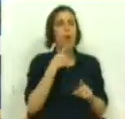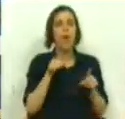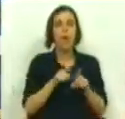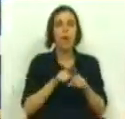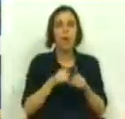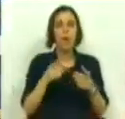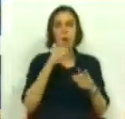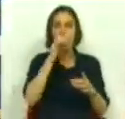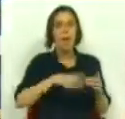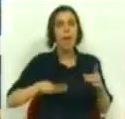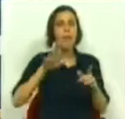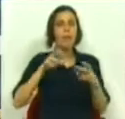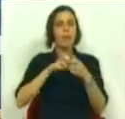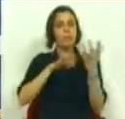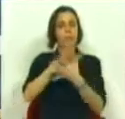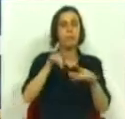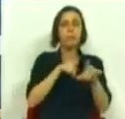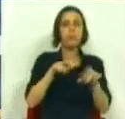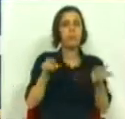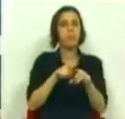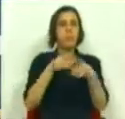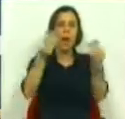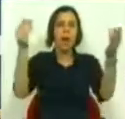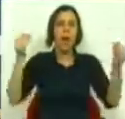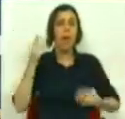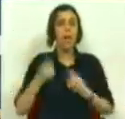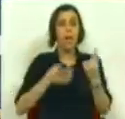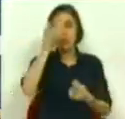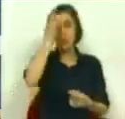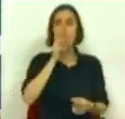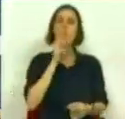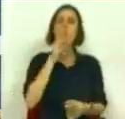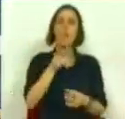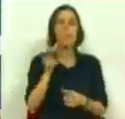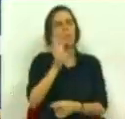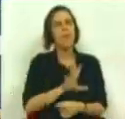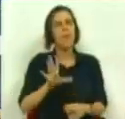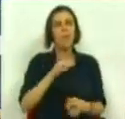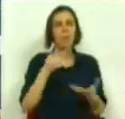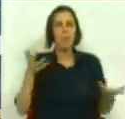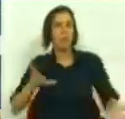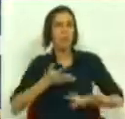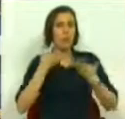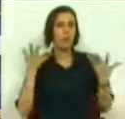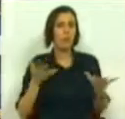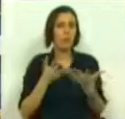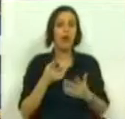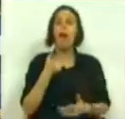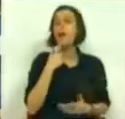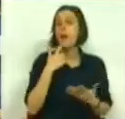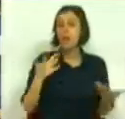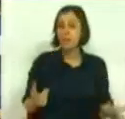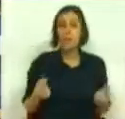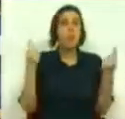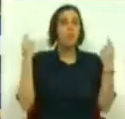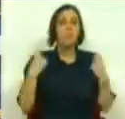significa crispar o ambiente político, como muitos agentes e alguns comentadores têm dito de uma forma muito superficial.